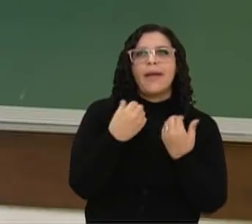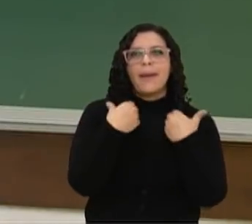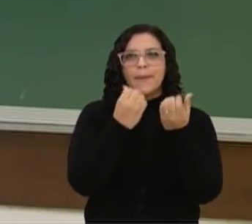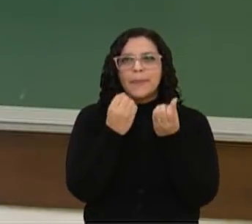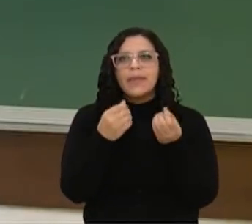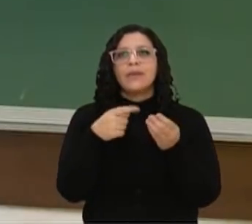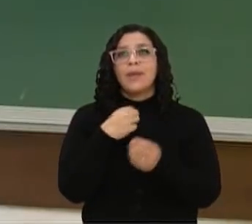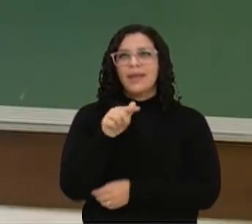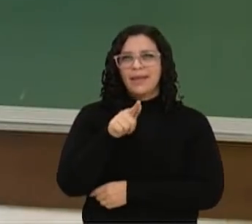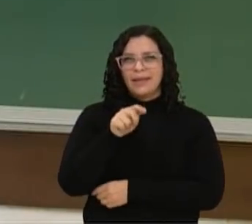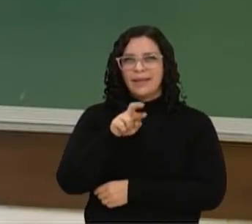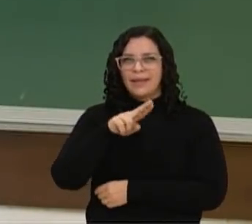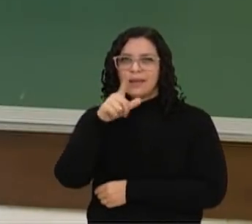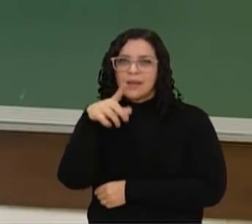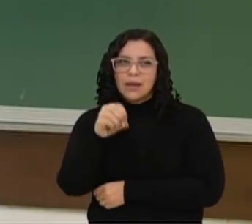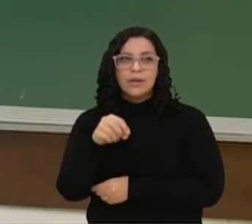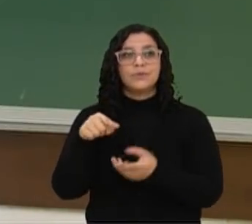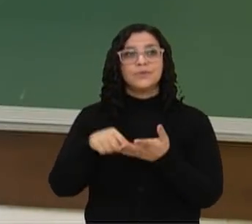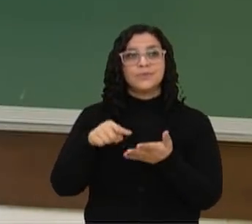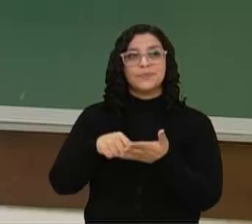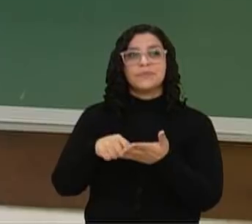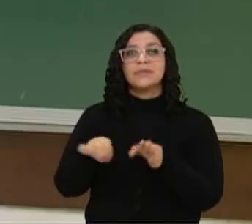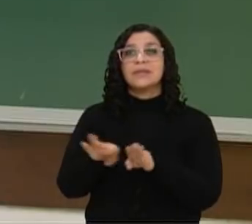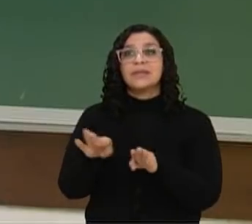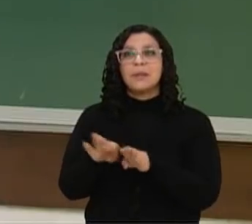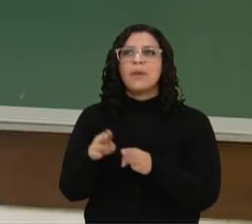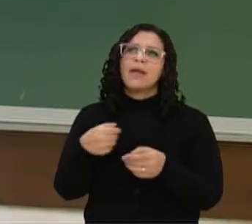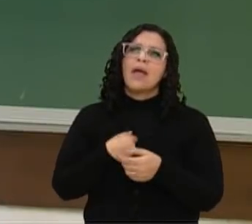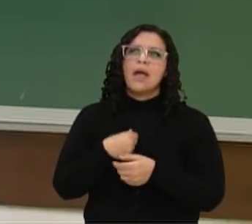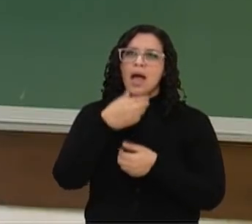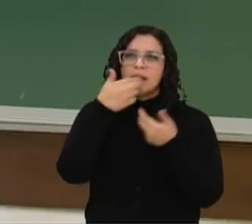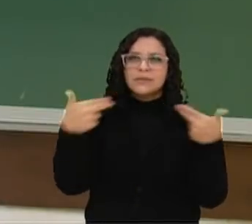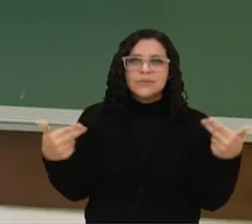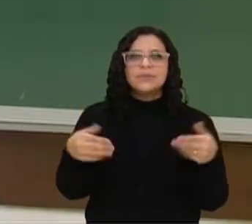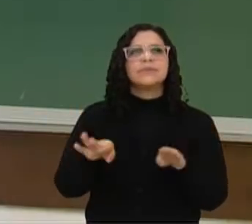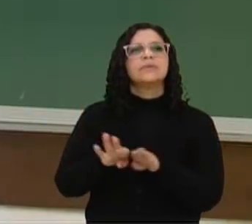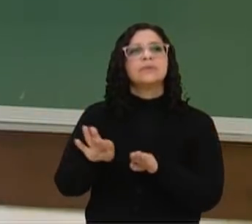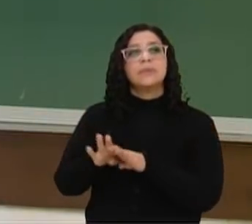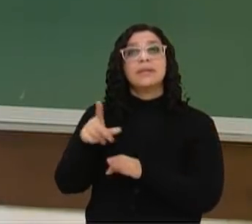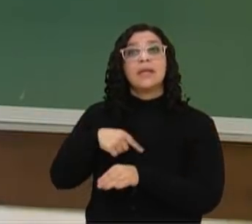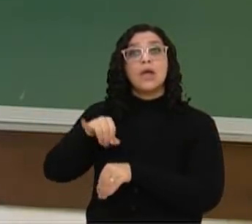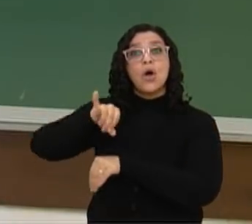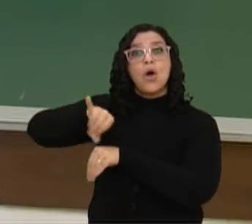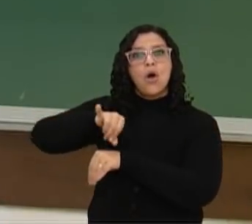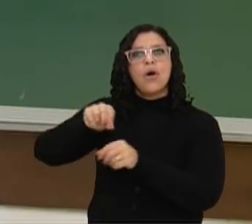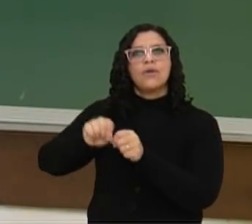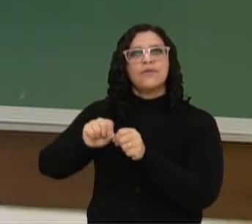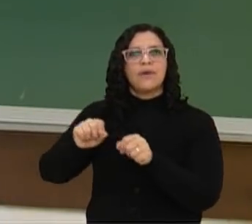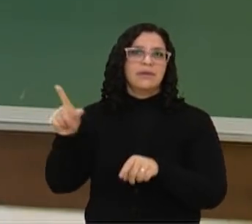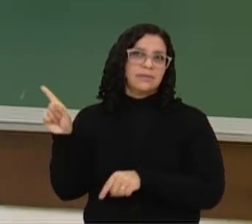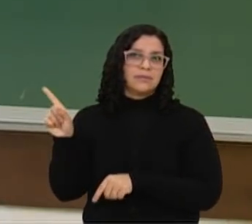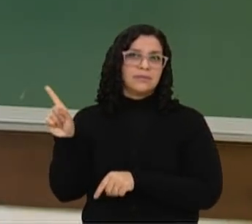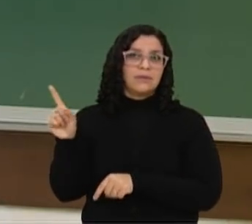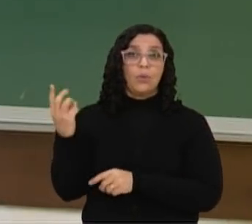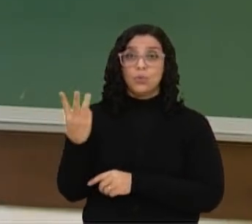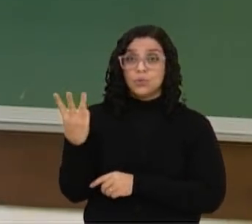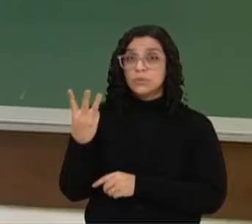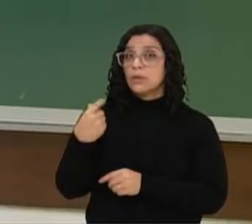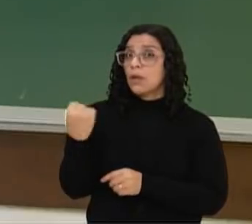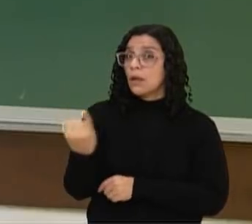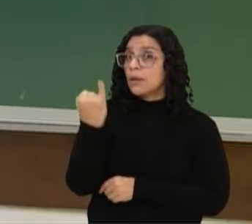olha a importância aqui do nosso estado. É o segundo estado na produção de grãos e desses outros itens que nós falamos